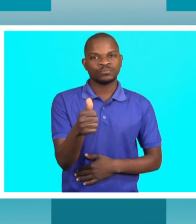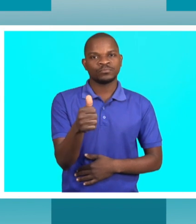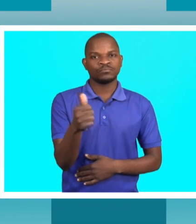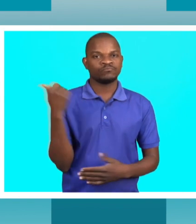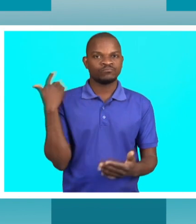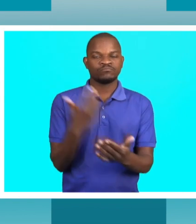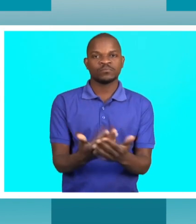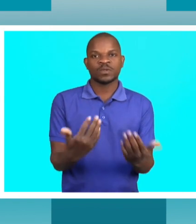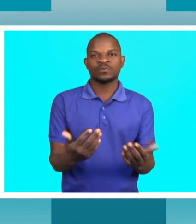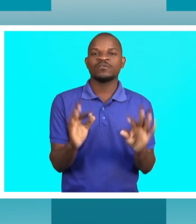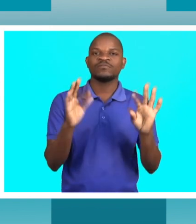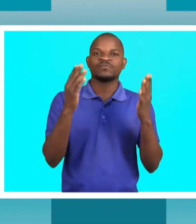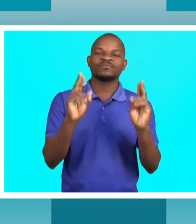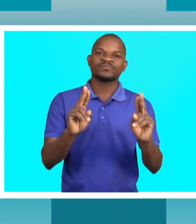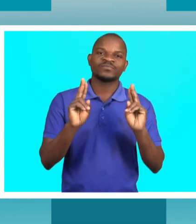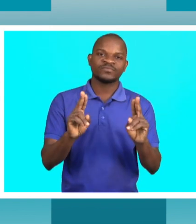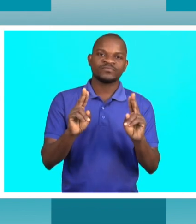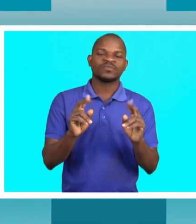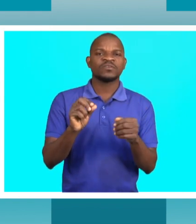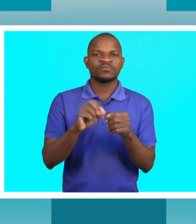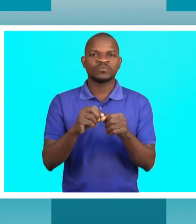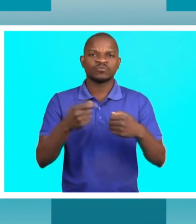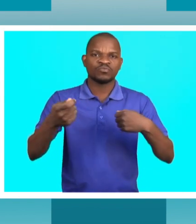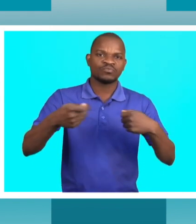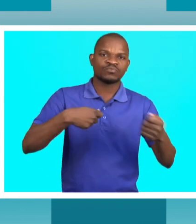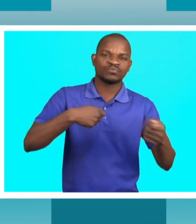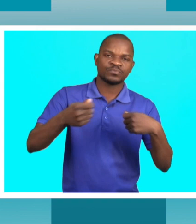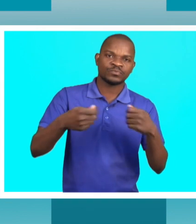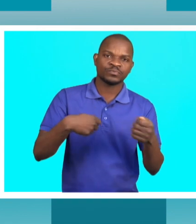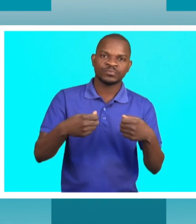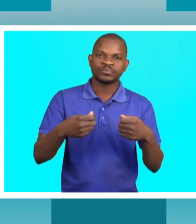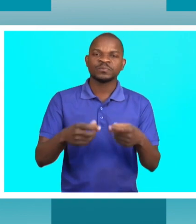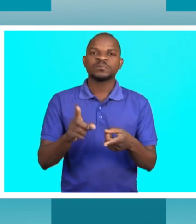Até aqui, estou aqui, estou a viver normalmente, faço os meus negócios.